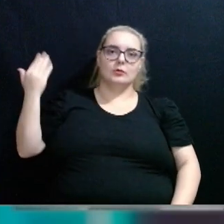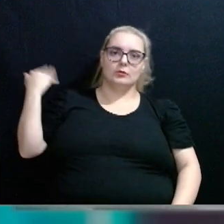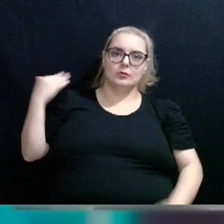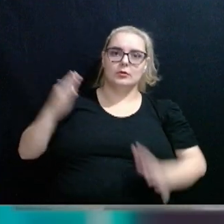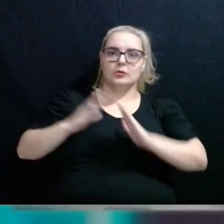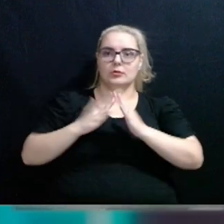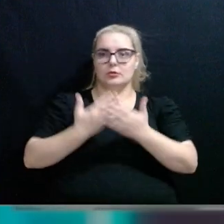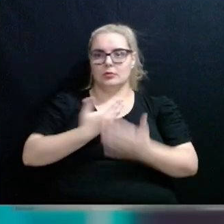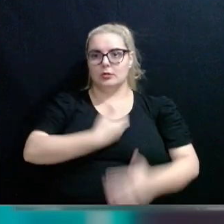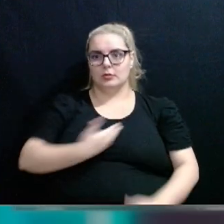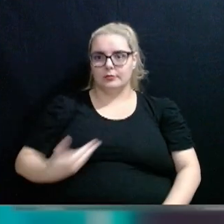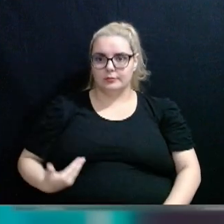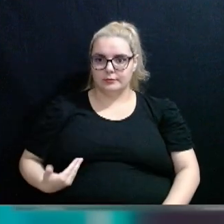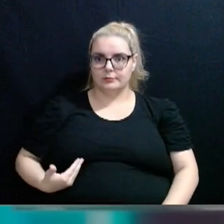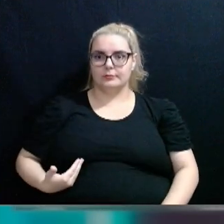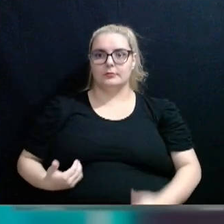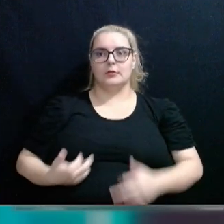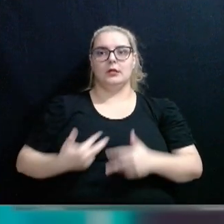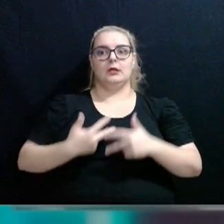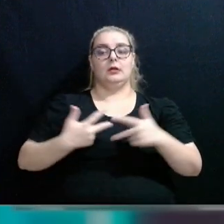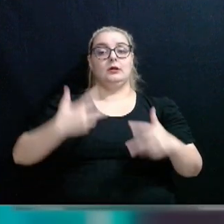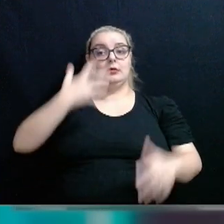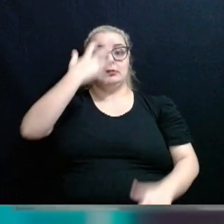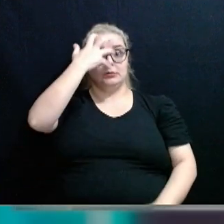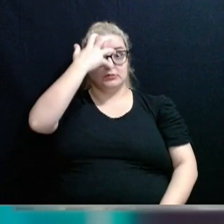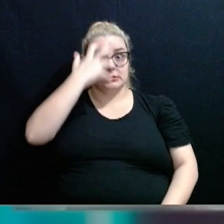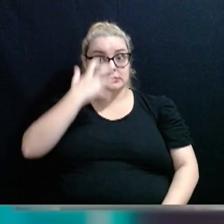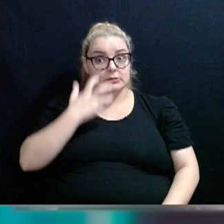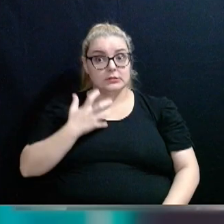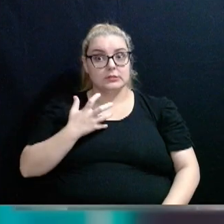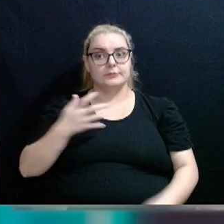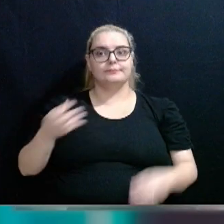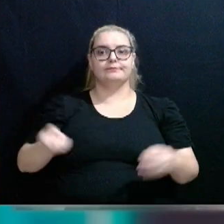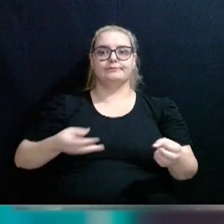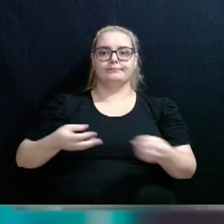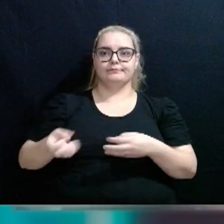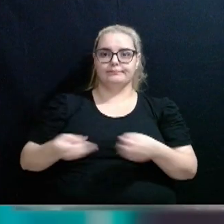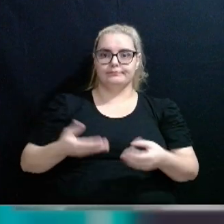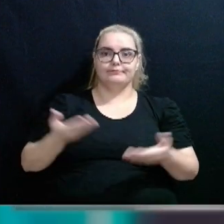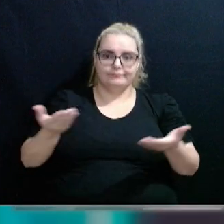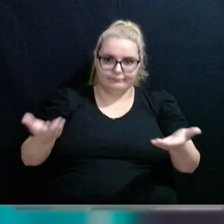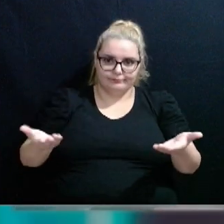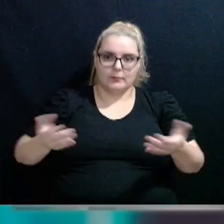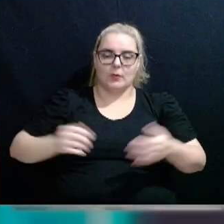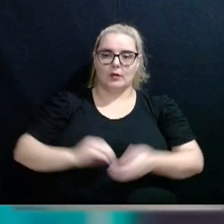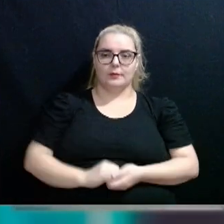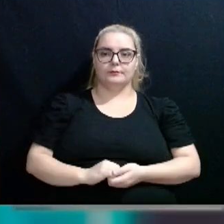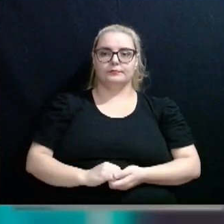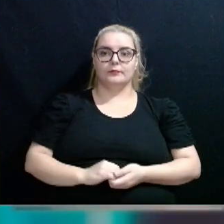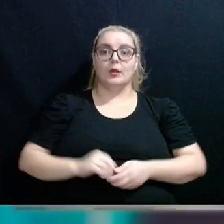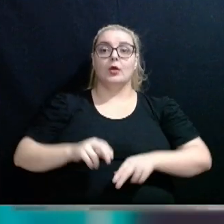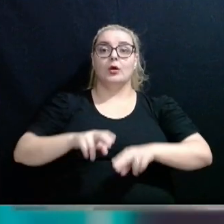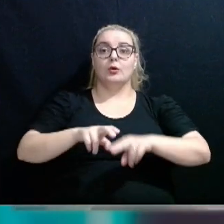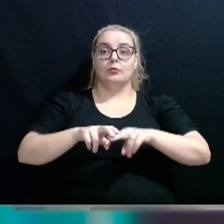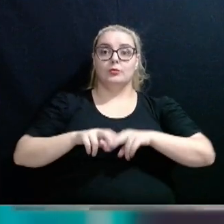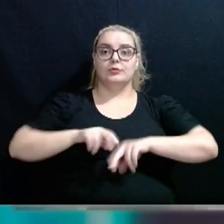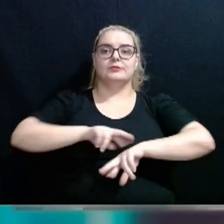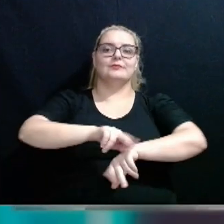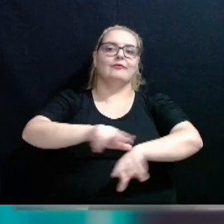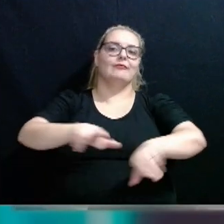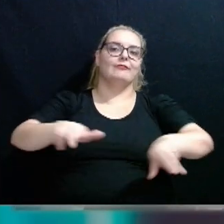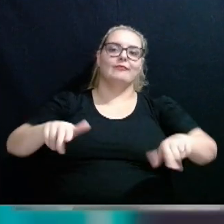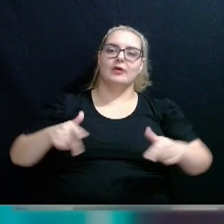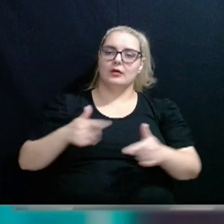A coisa ficou muito séria recentemente, não é? Por isso que nós temos tanto problema. E,